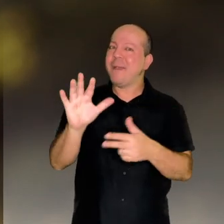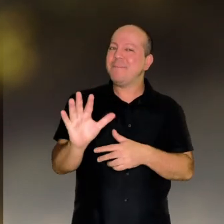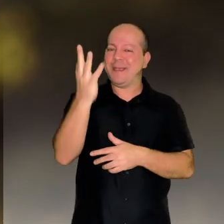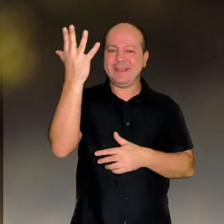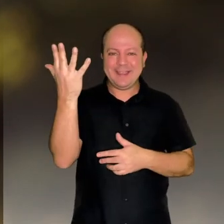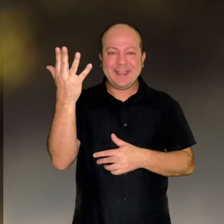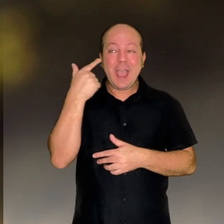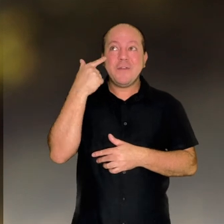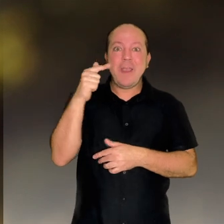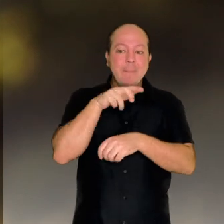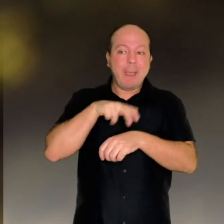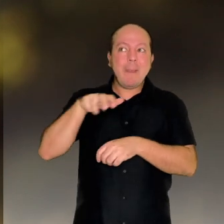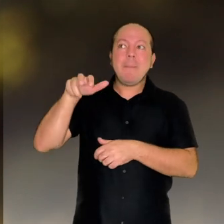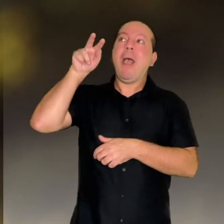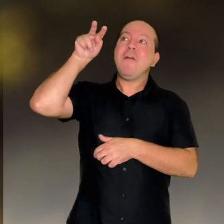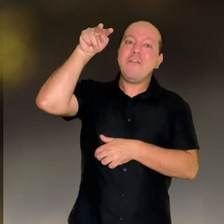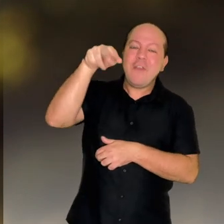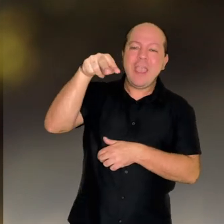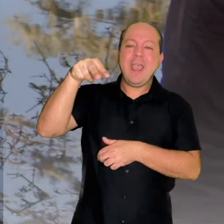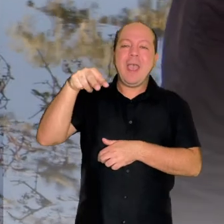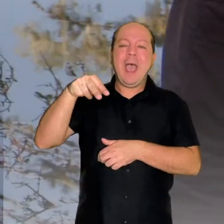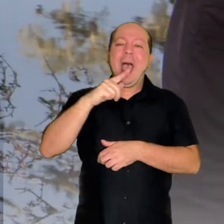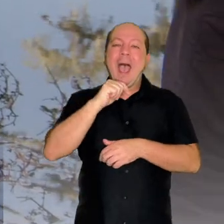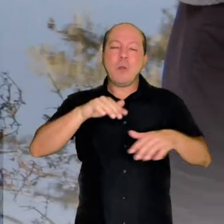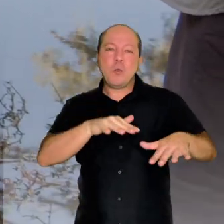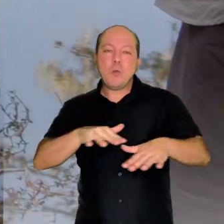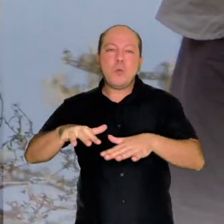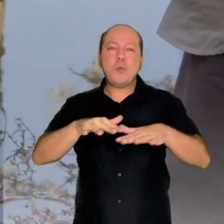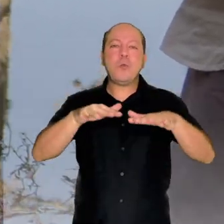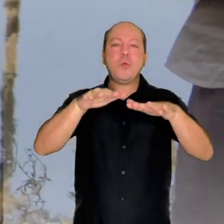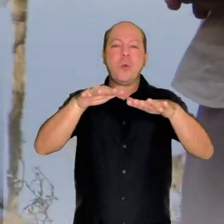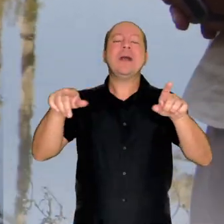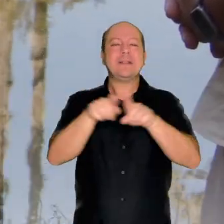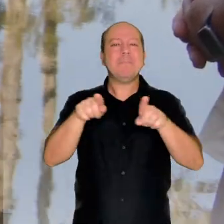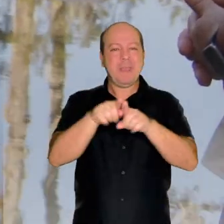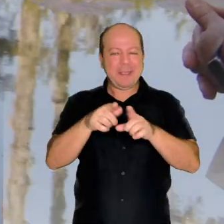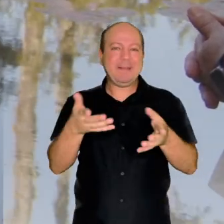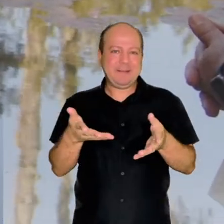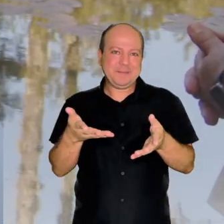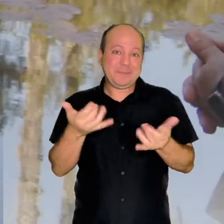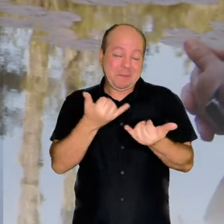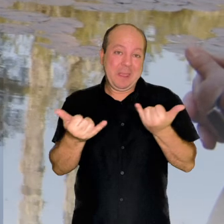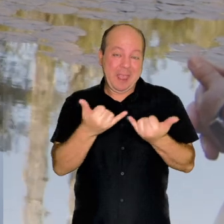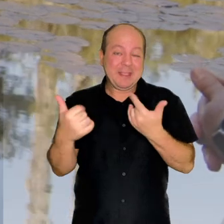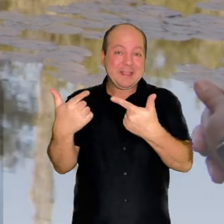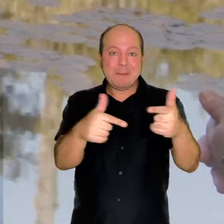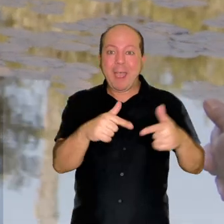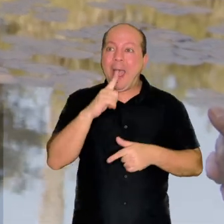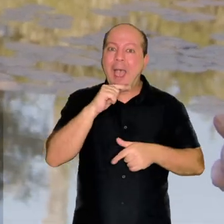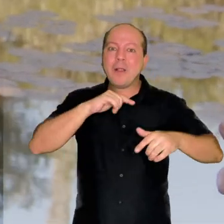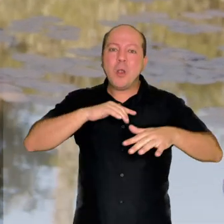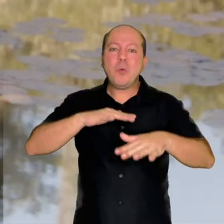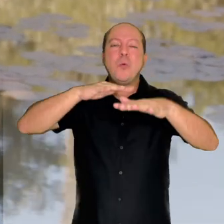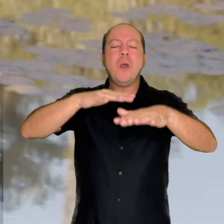coisas, né? Do alto do morro, você vê, daí quando a água levanta da terra, sabe que a água dorme?